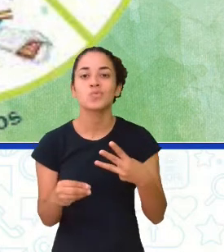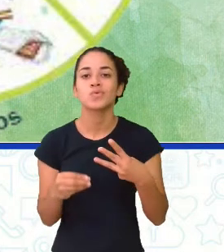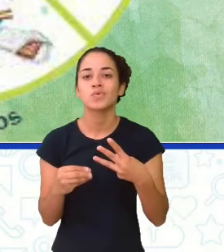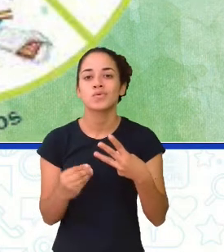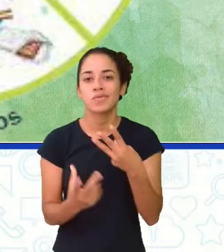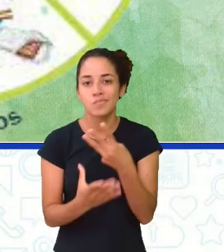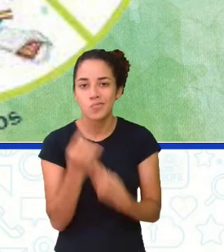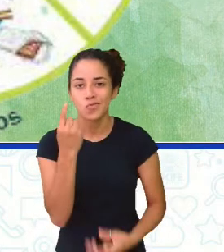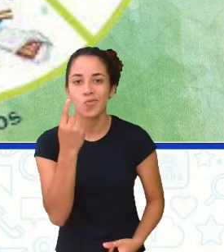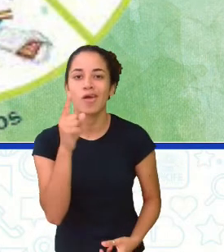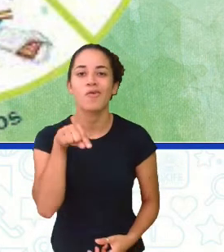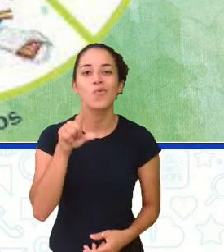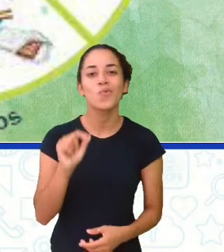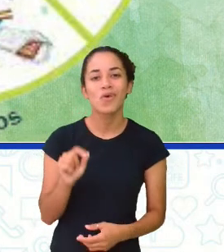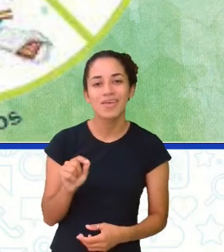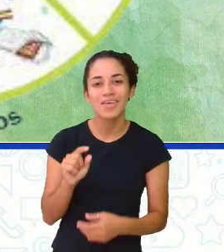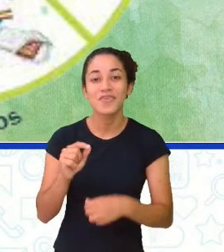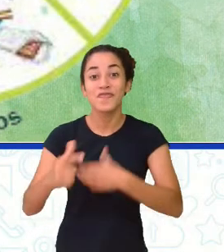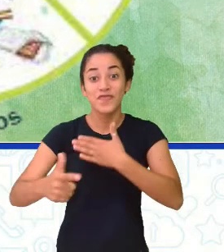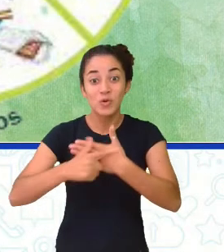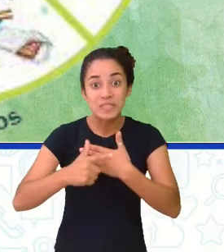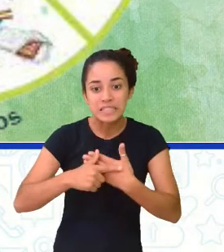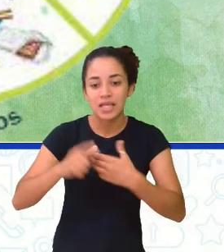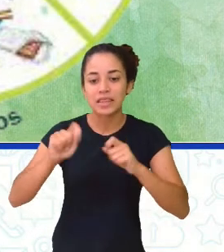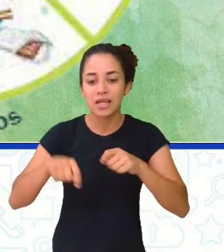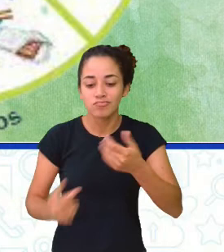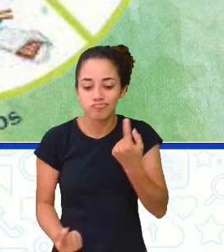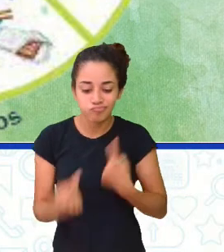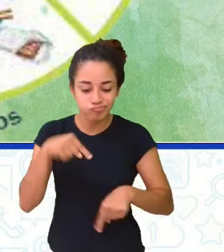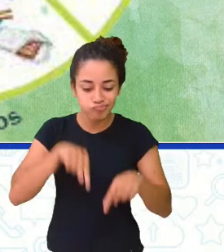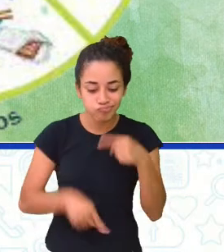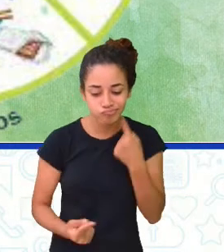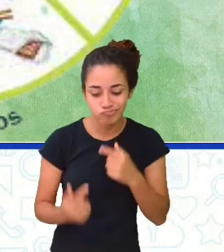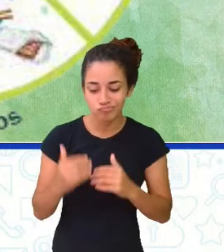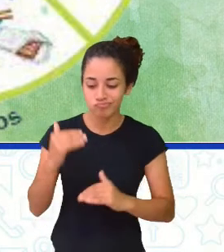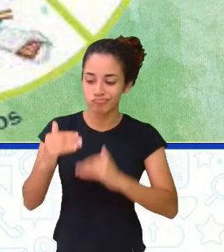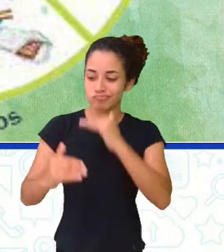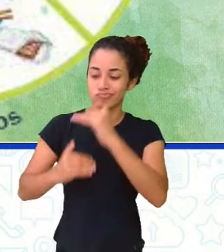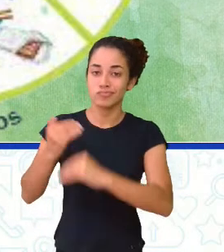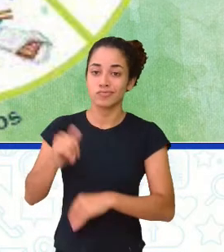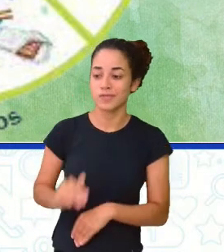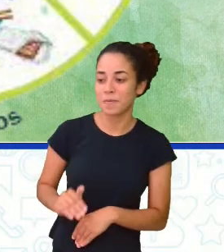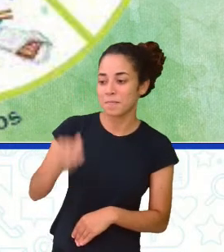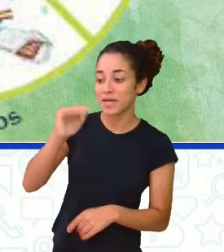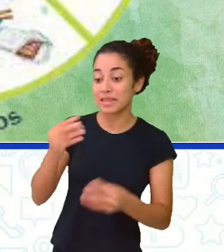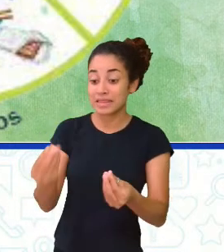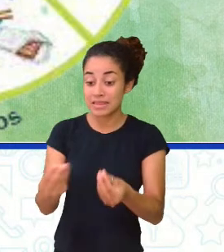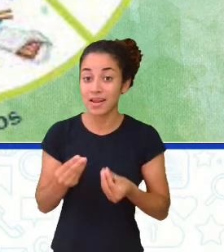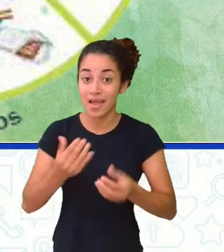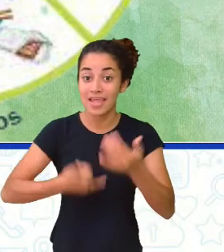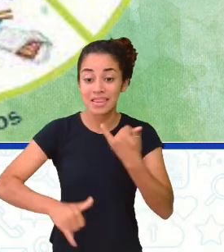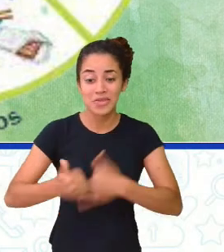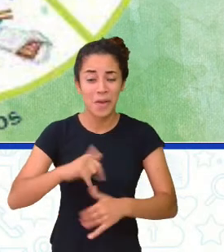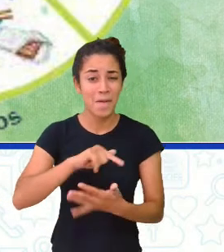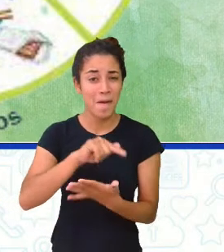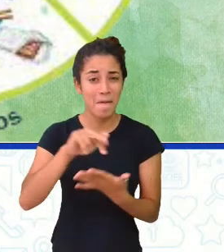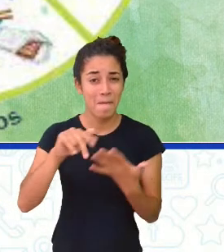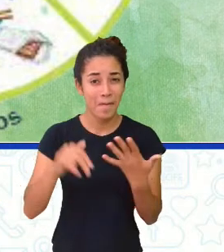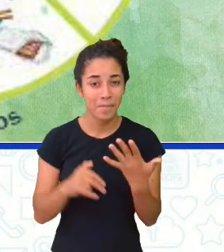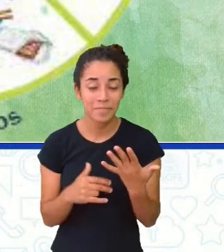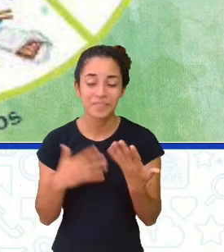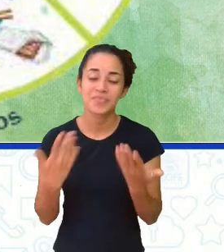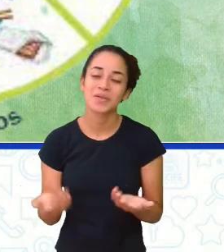construir o nosso corpo, de regular, de reparar perdas e de fornecer energia. Só que existem alguns alimentos que